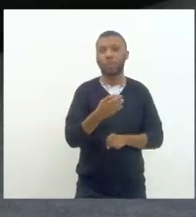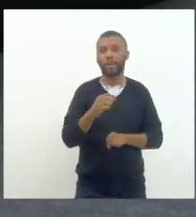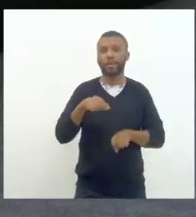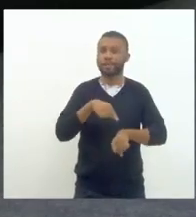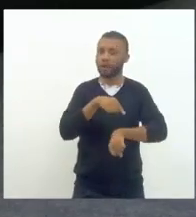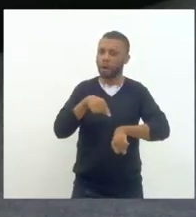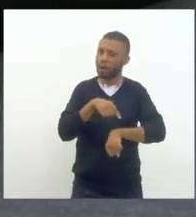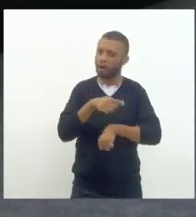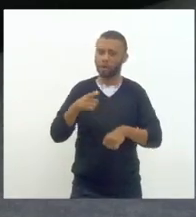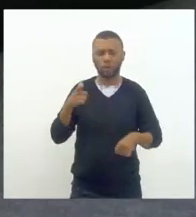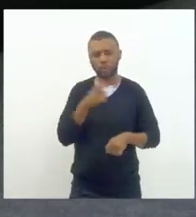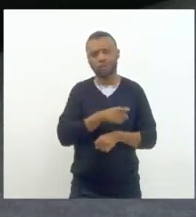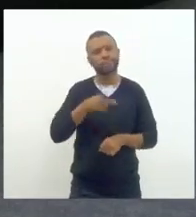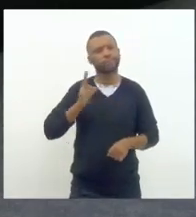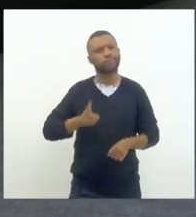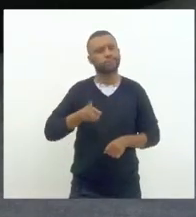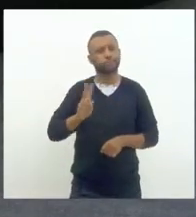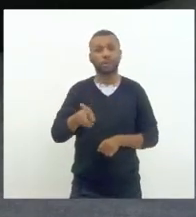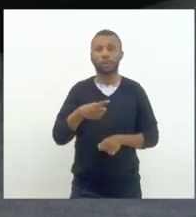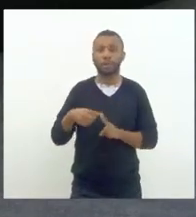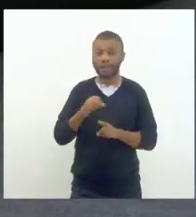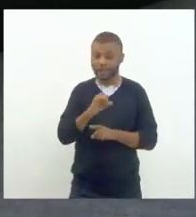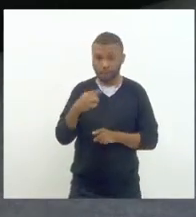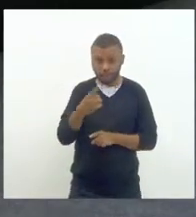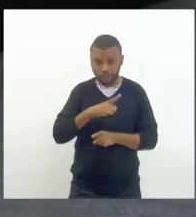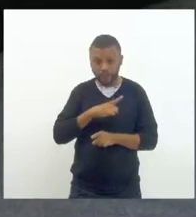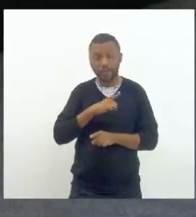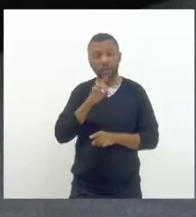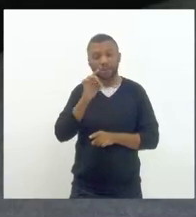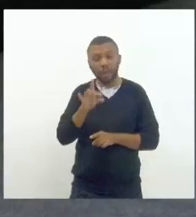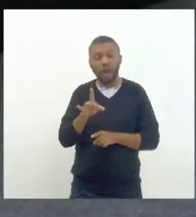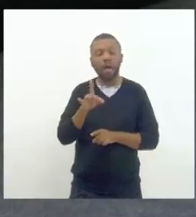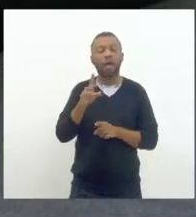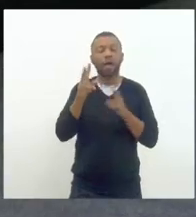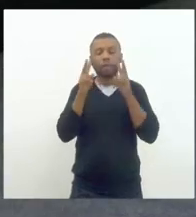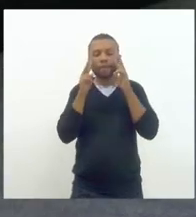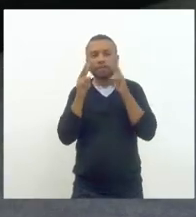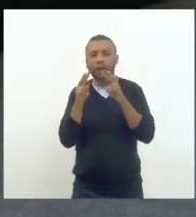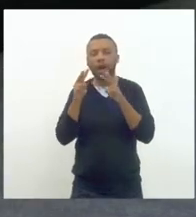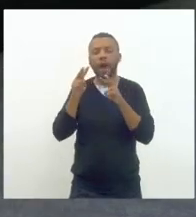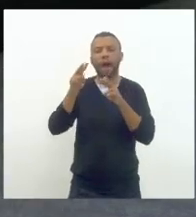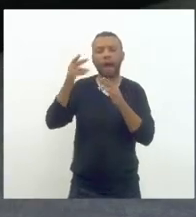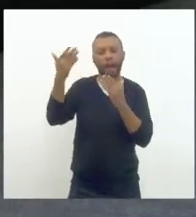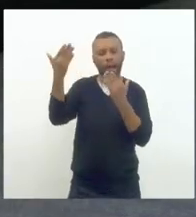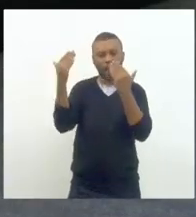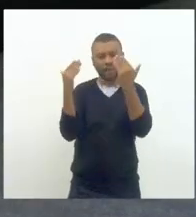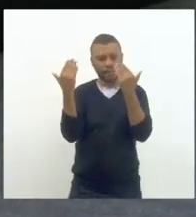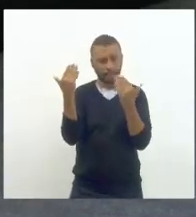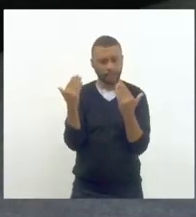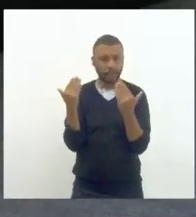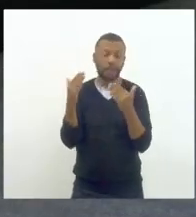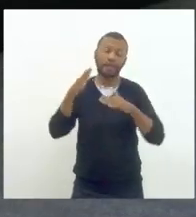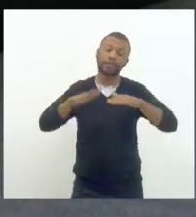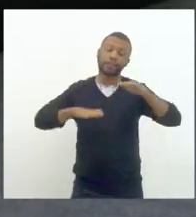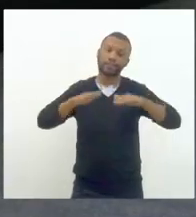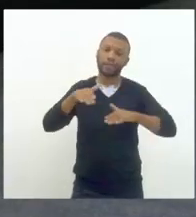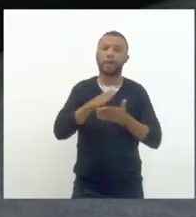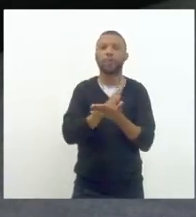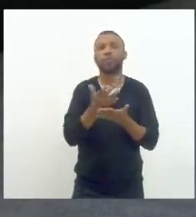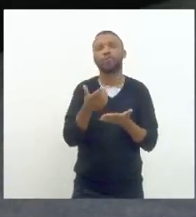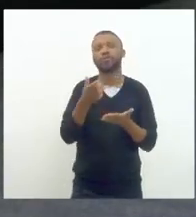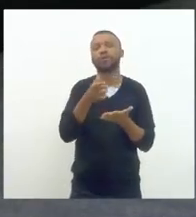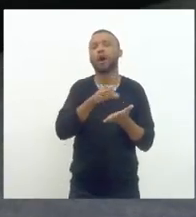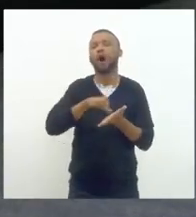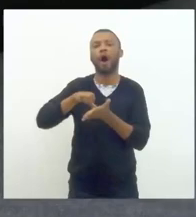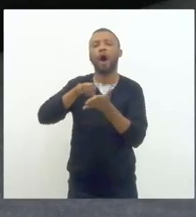possa continuar existindo. Porque se a gente for ver só com uma visão analítica, talvez alguns órgãos internos vão